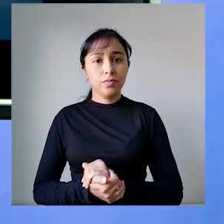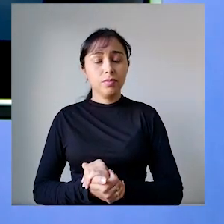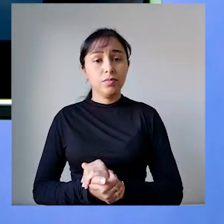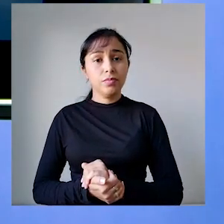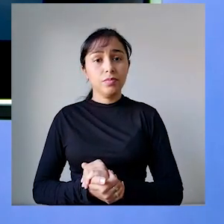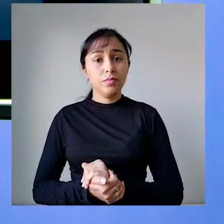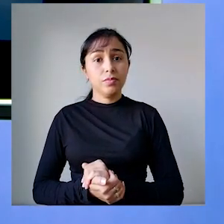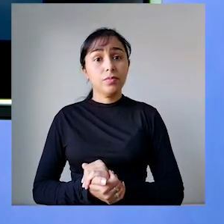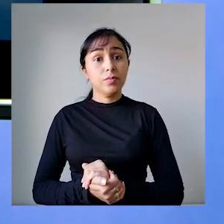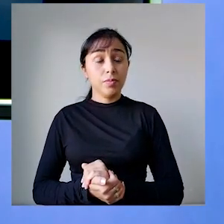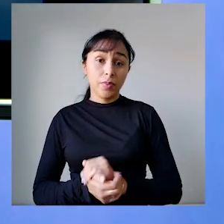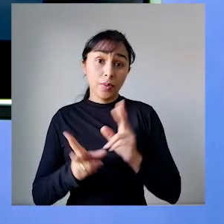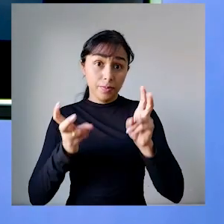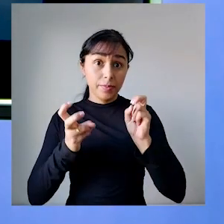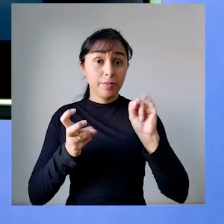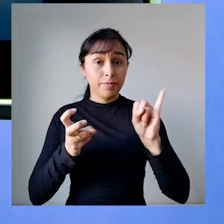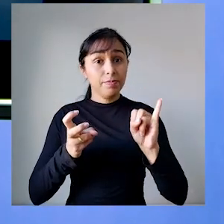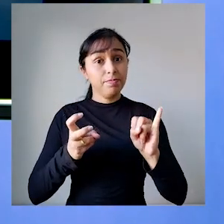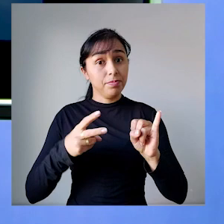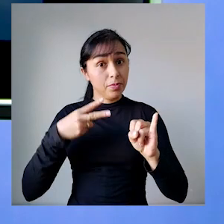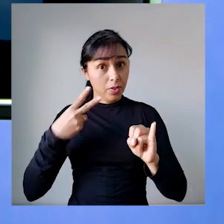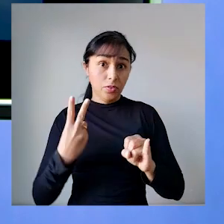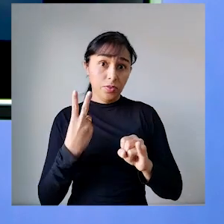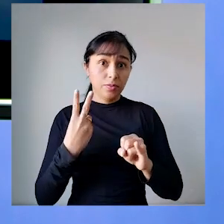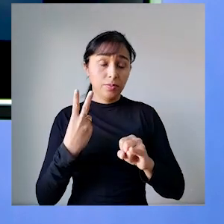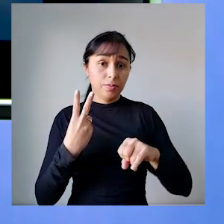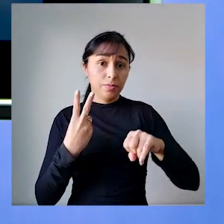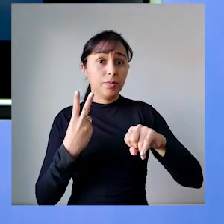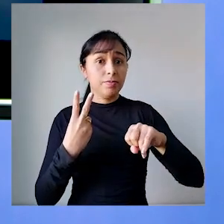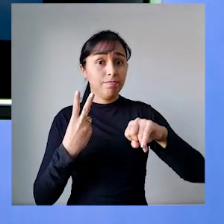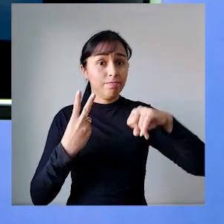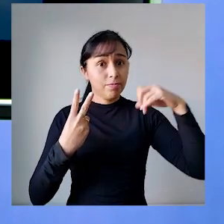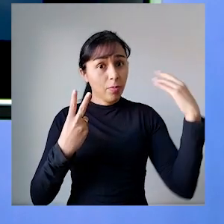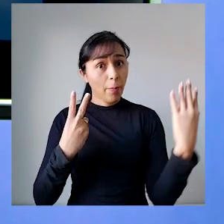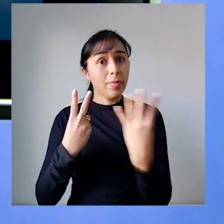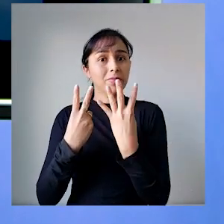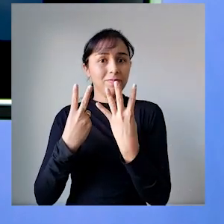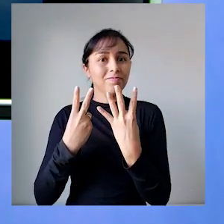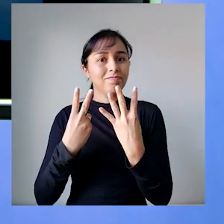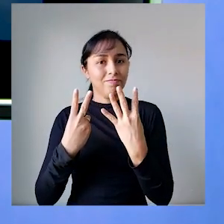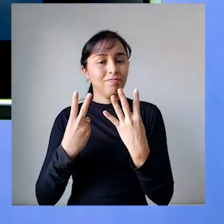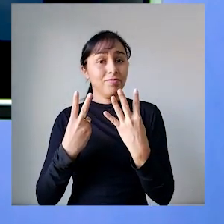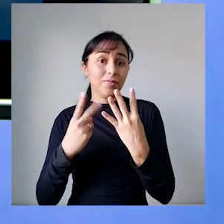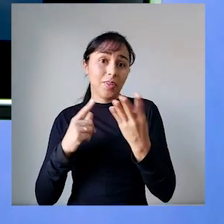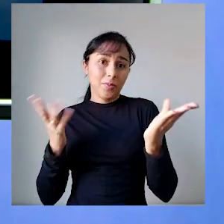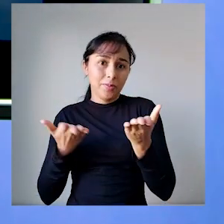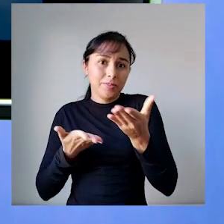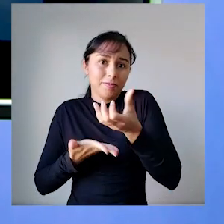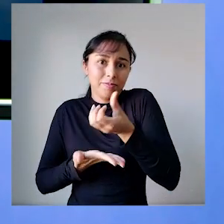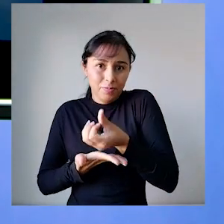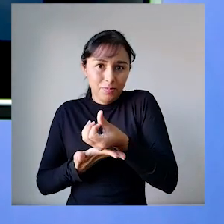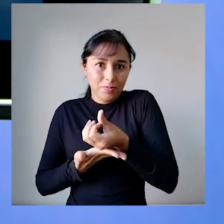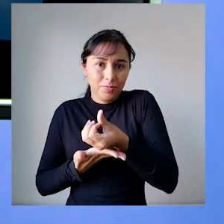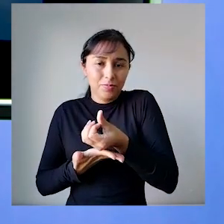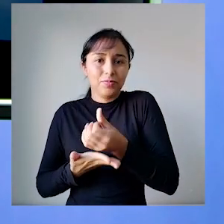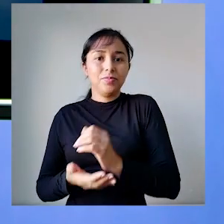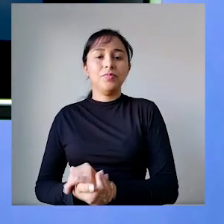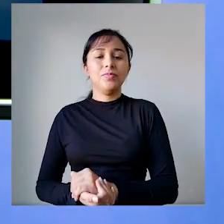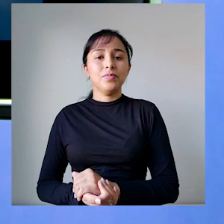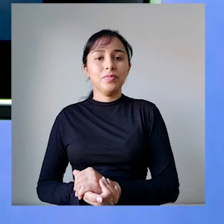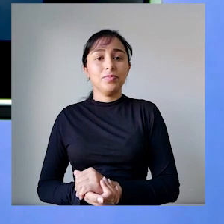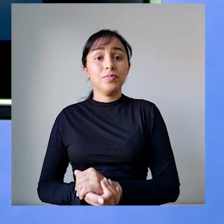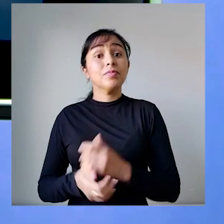como ele falou que vai contratar mais 4, então eu já tinha 2 pedreiros, vou contratar mais 4, então vou ficar com